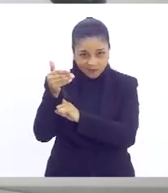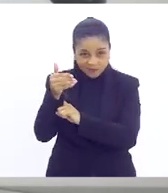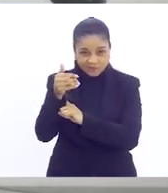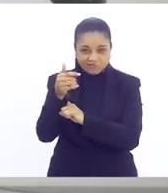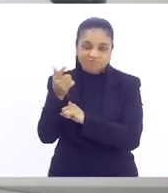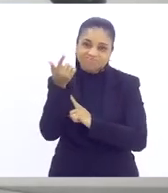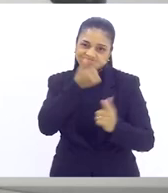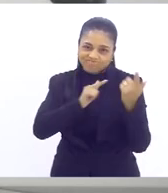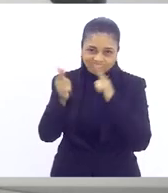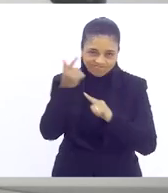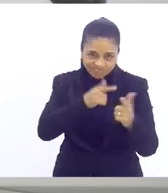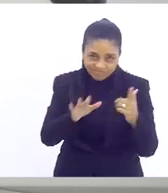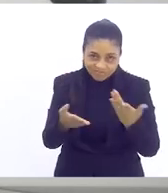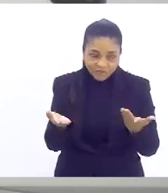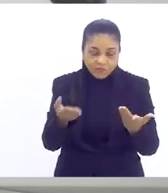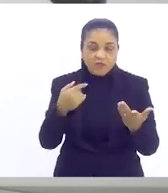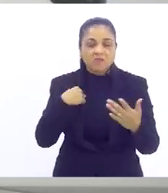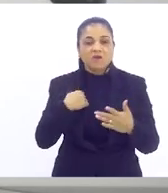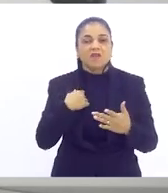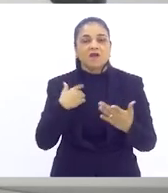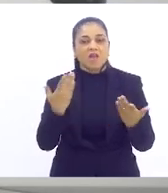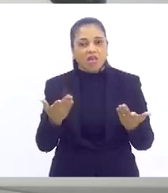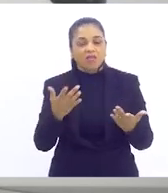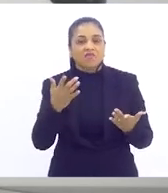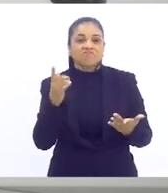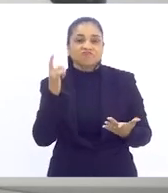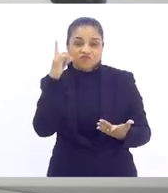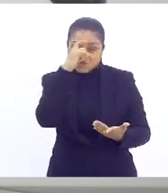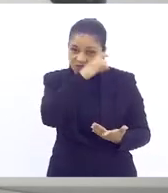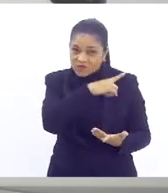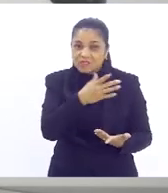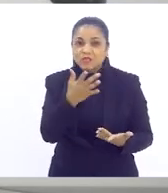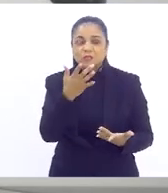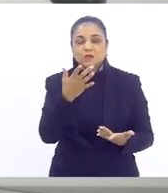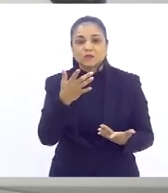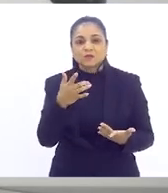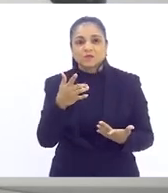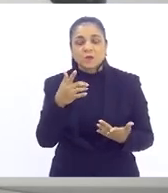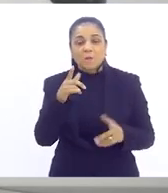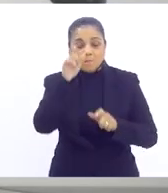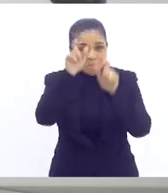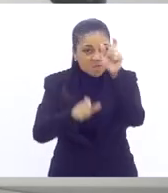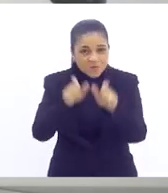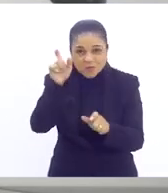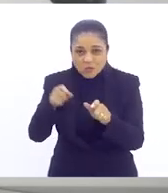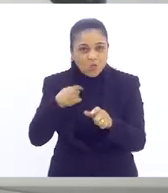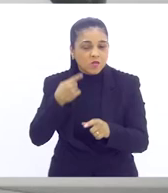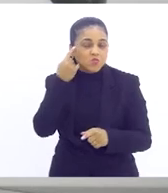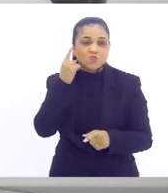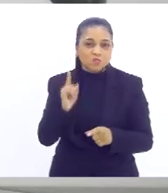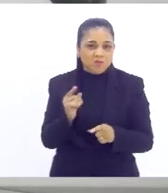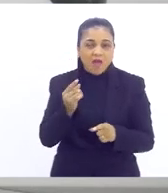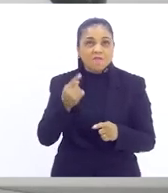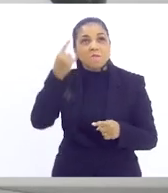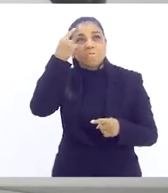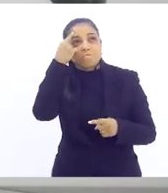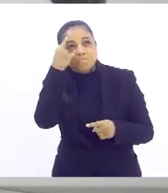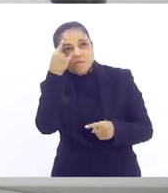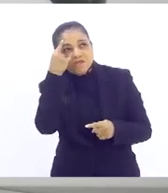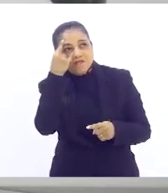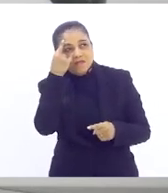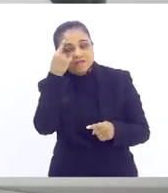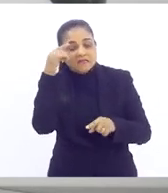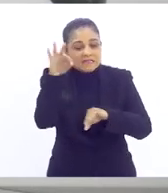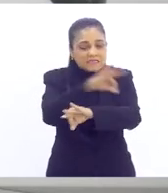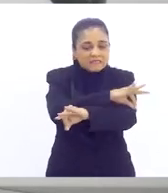E aí eu vou dizer que as pessoas que são legais pensam imaginam sempre que